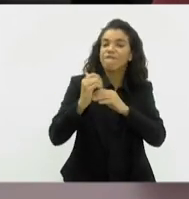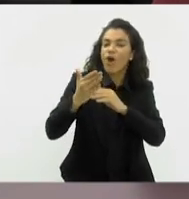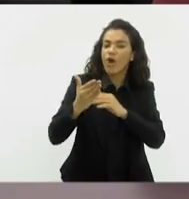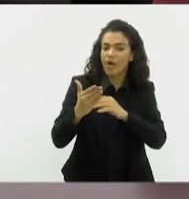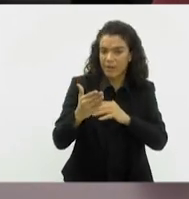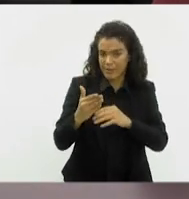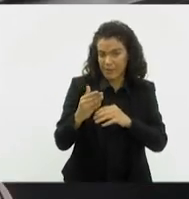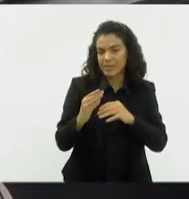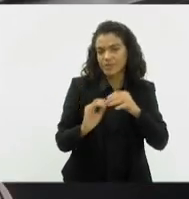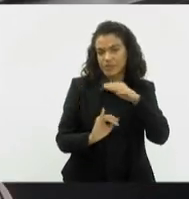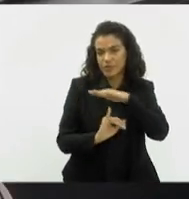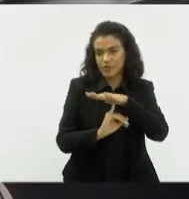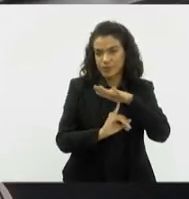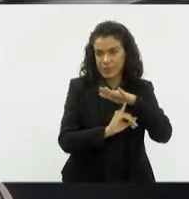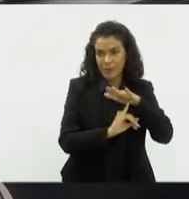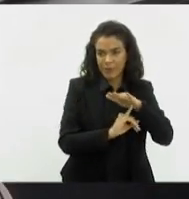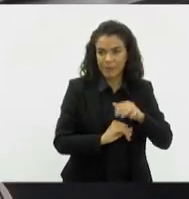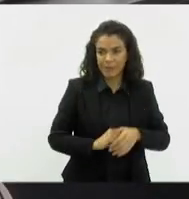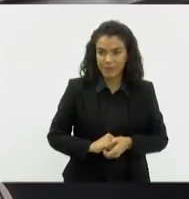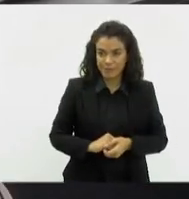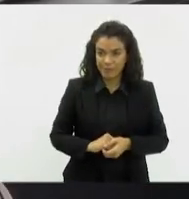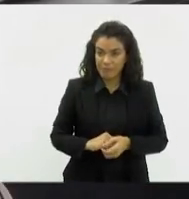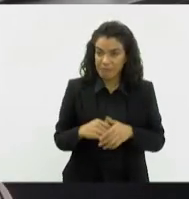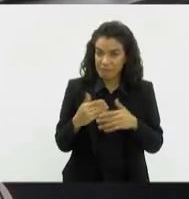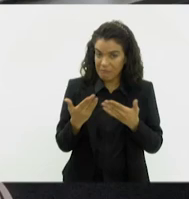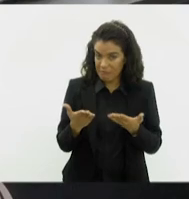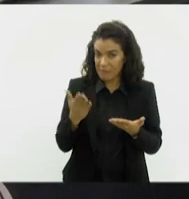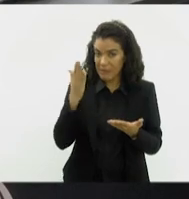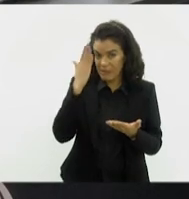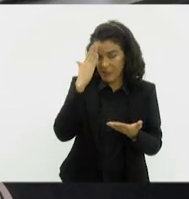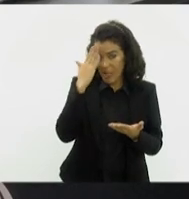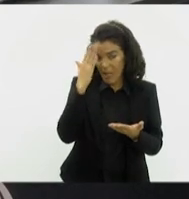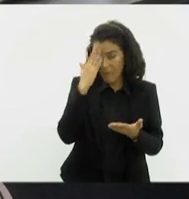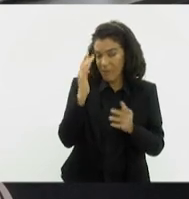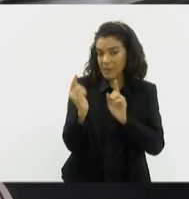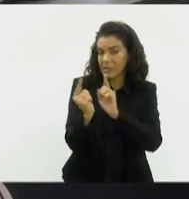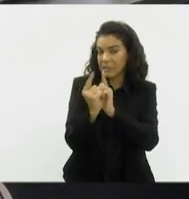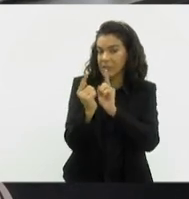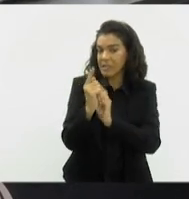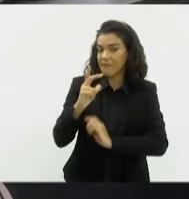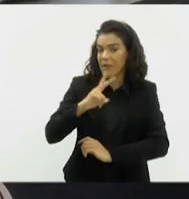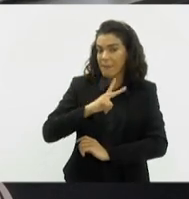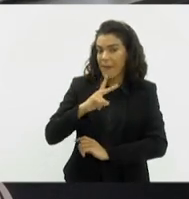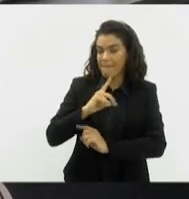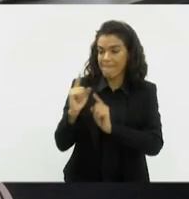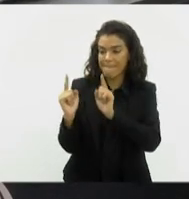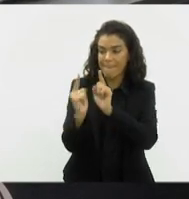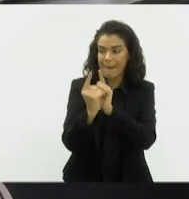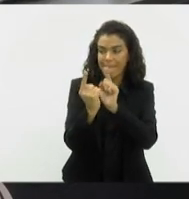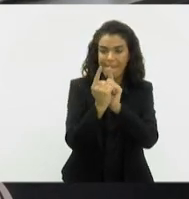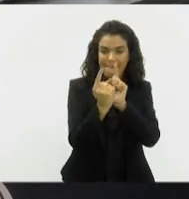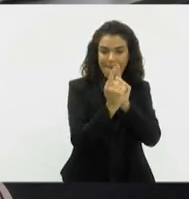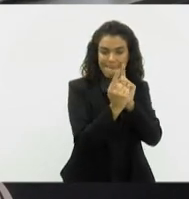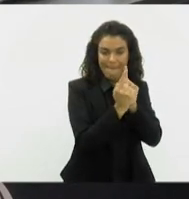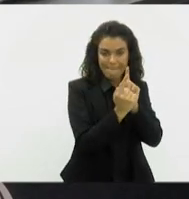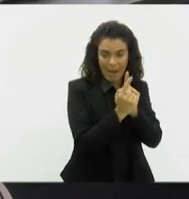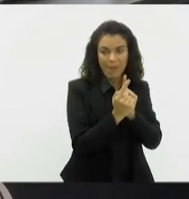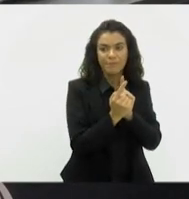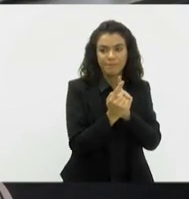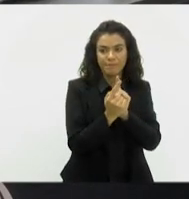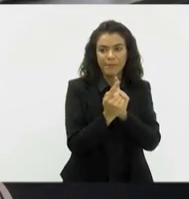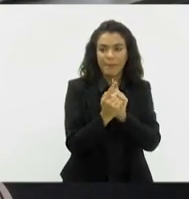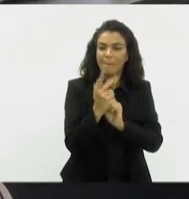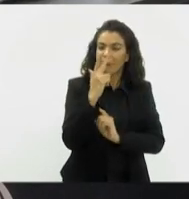Agora, lembrando que não é missão do mecanismo atender individualmente não preso. Está tendo uma subversão da lógica aqui. Parece que a